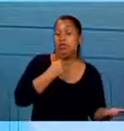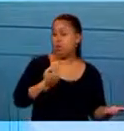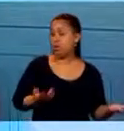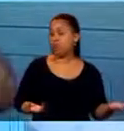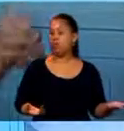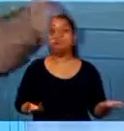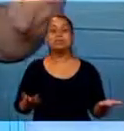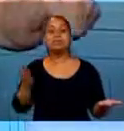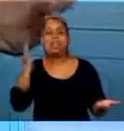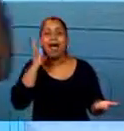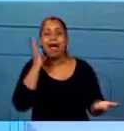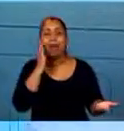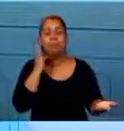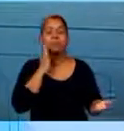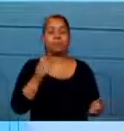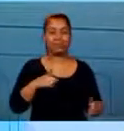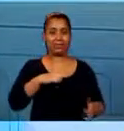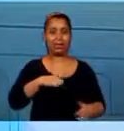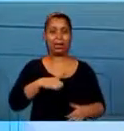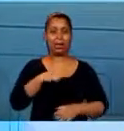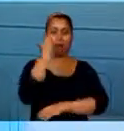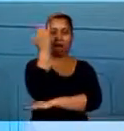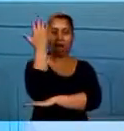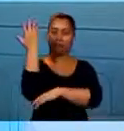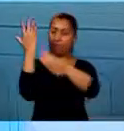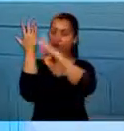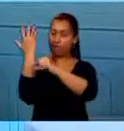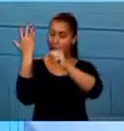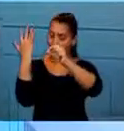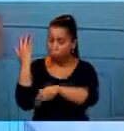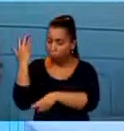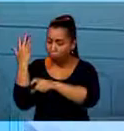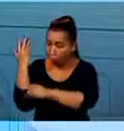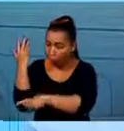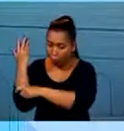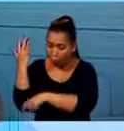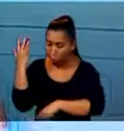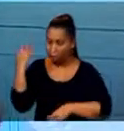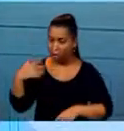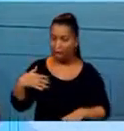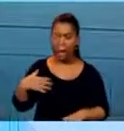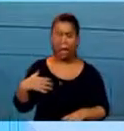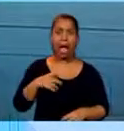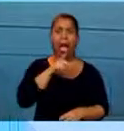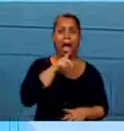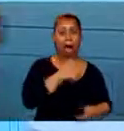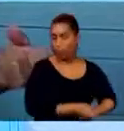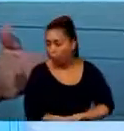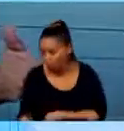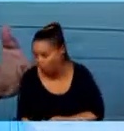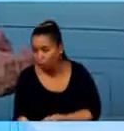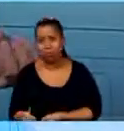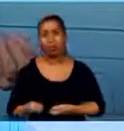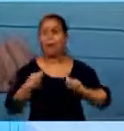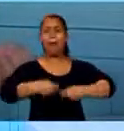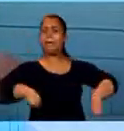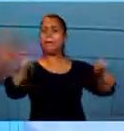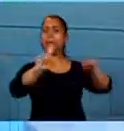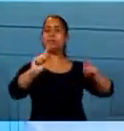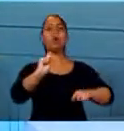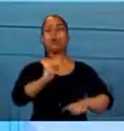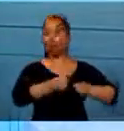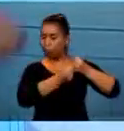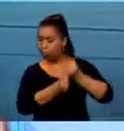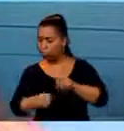um pouquinho de folha nas calçadas. Nós temos que ter consciência de que folha